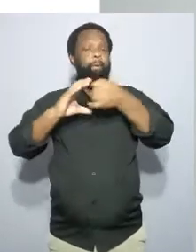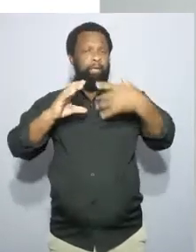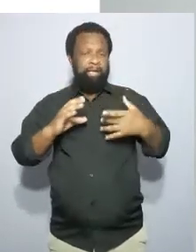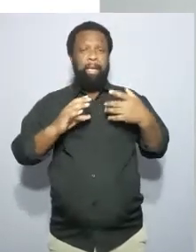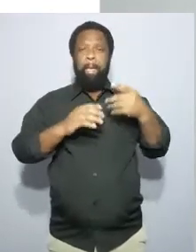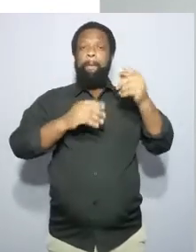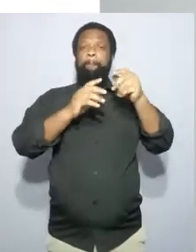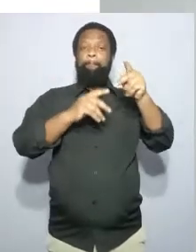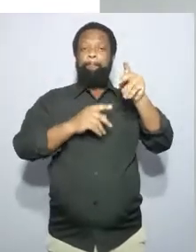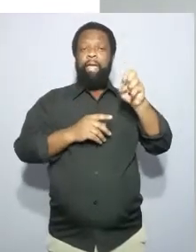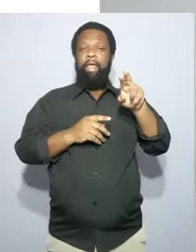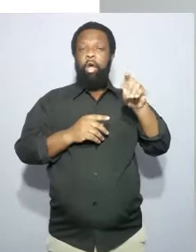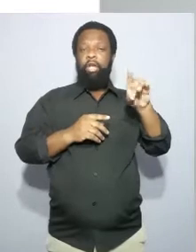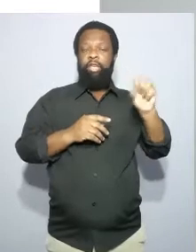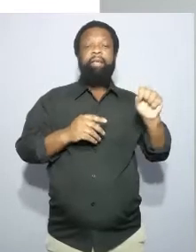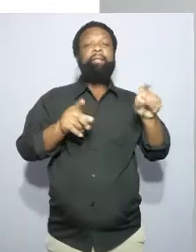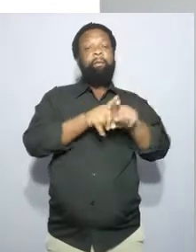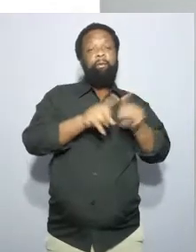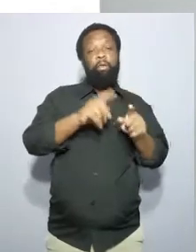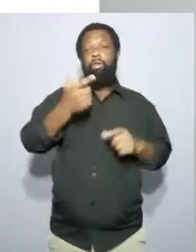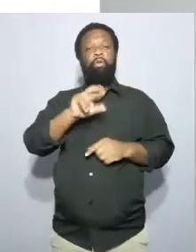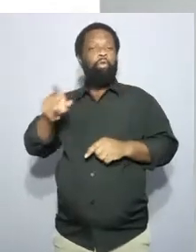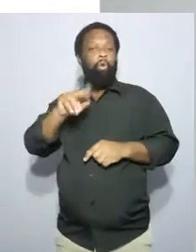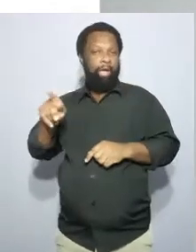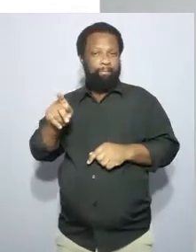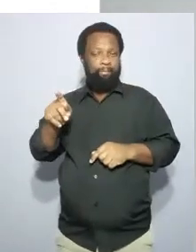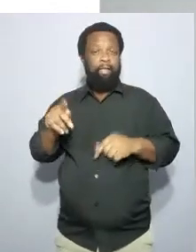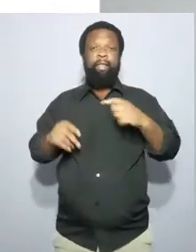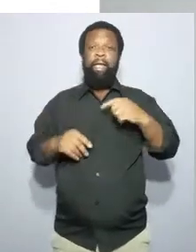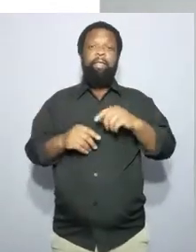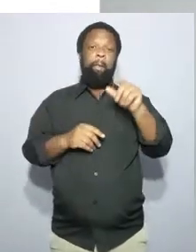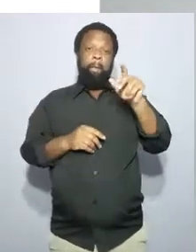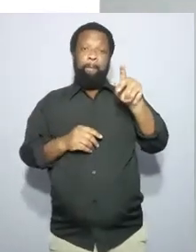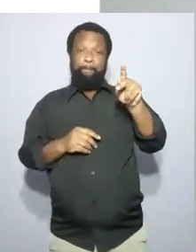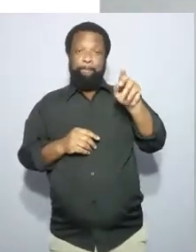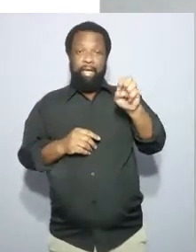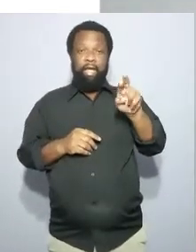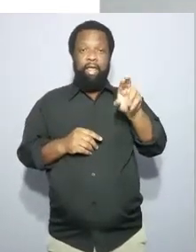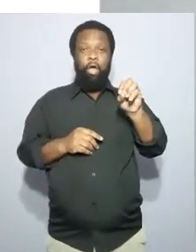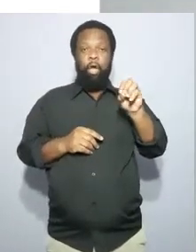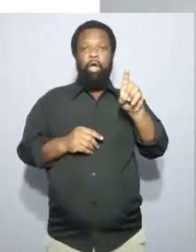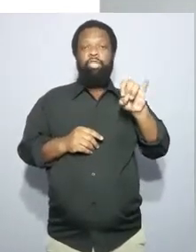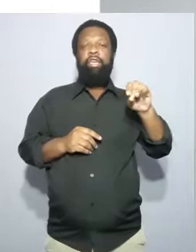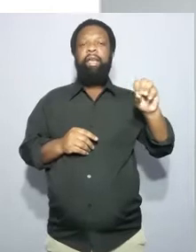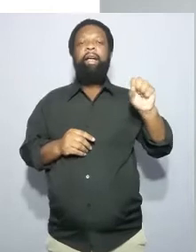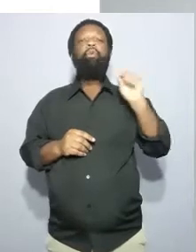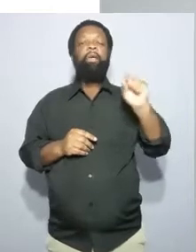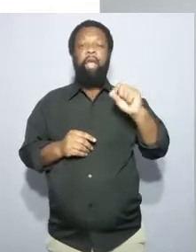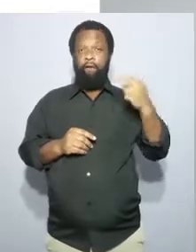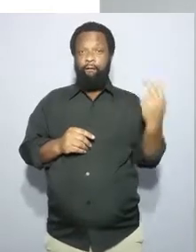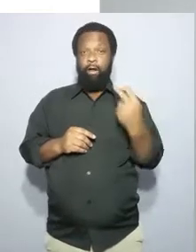propriedades periódicas, nós temos as aperiódicas. As propriedades periódicas são aquelas cujos valores, eles